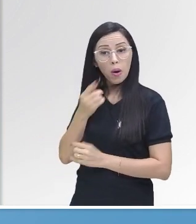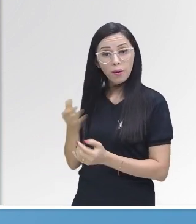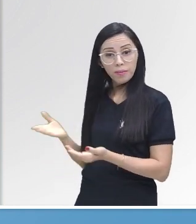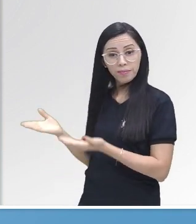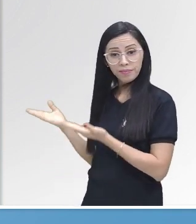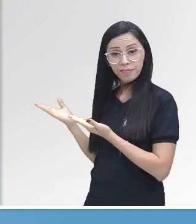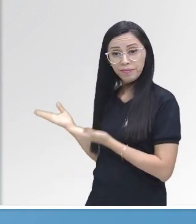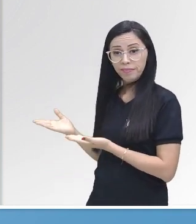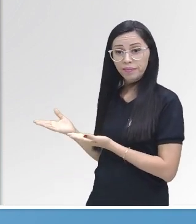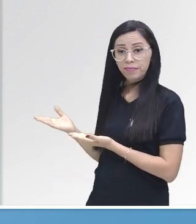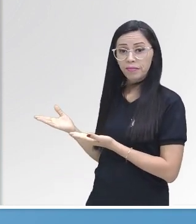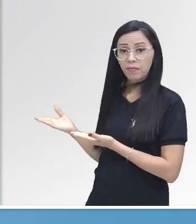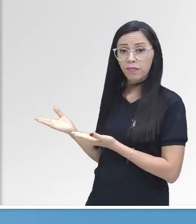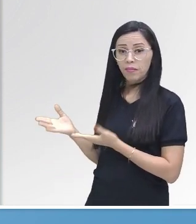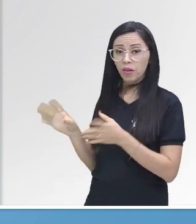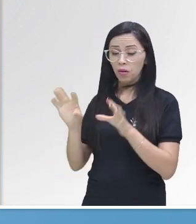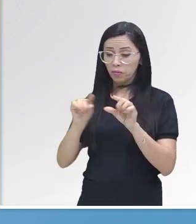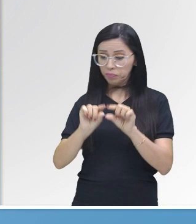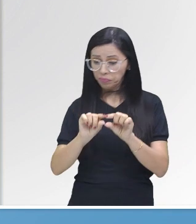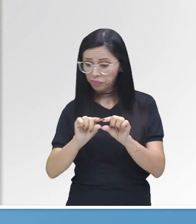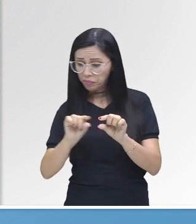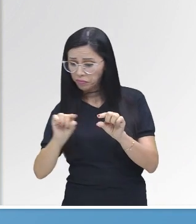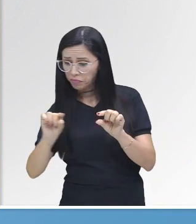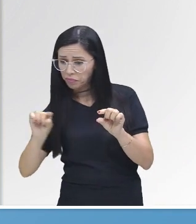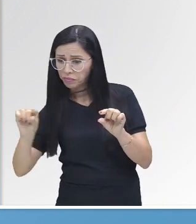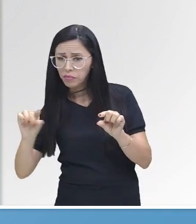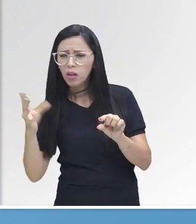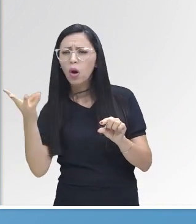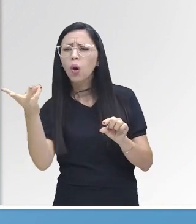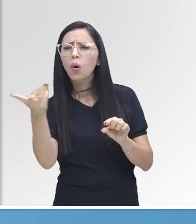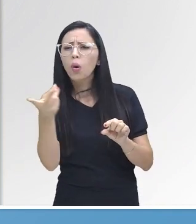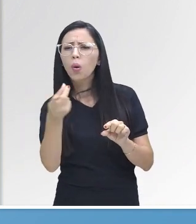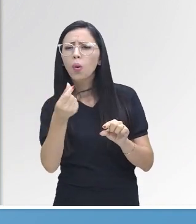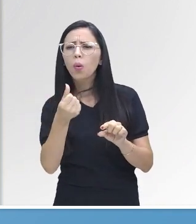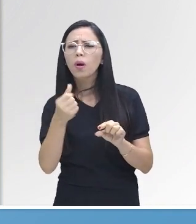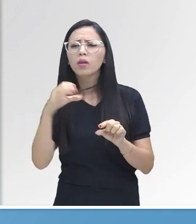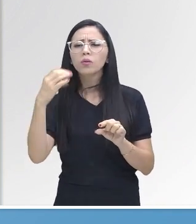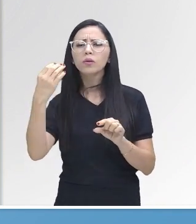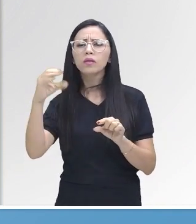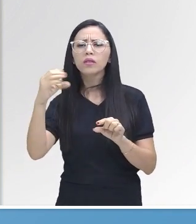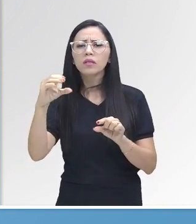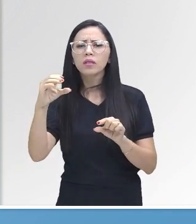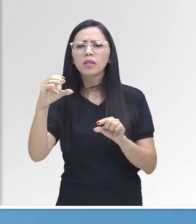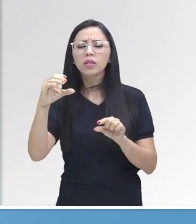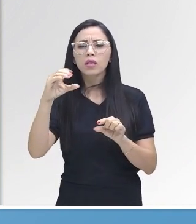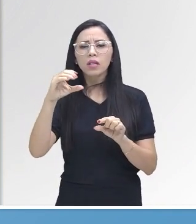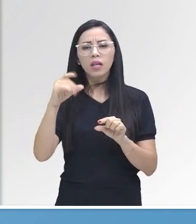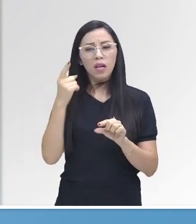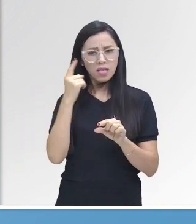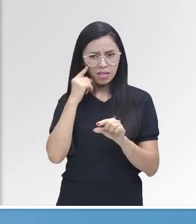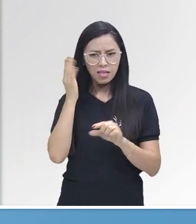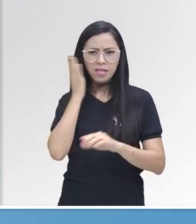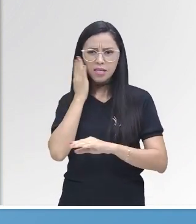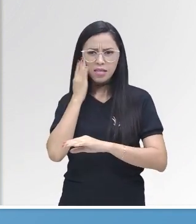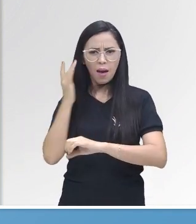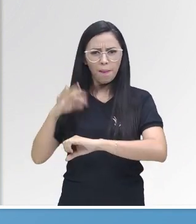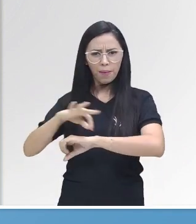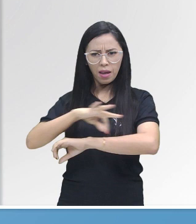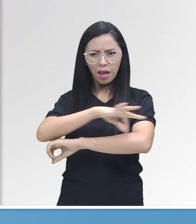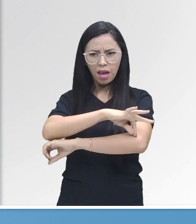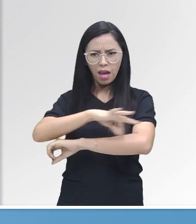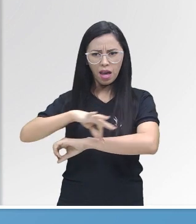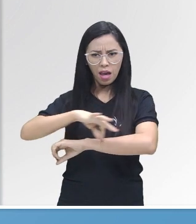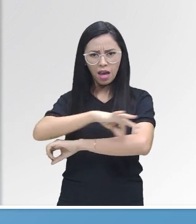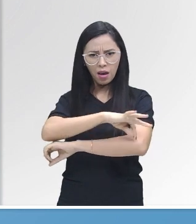Esse lápis, ele mede quantos centímetros? Você reconhece essa régua, né? No nosso dia a dia,